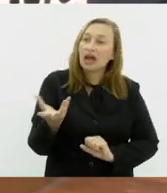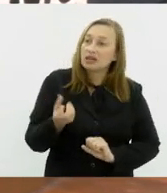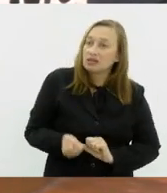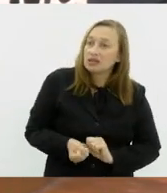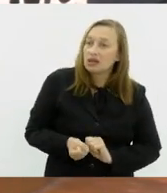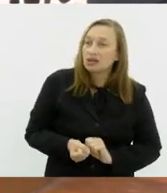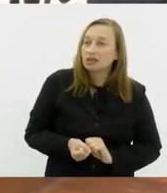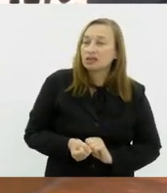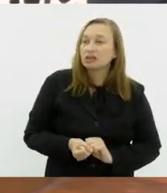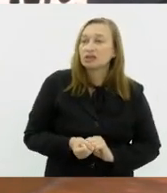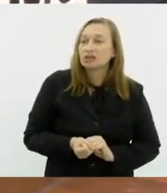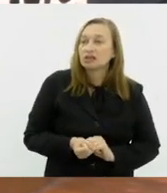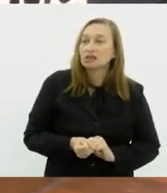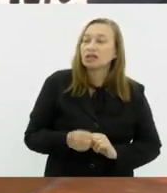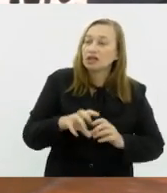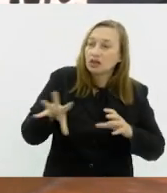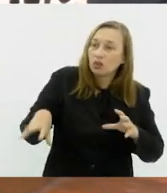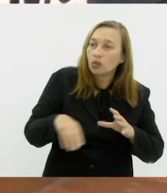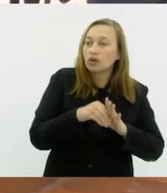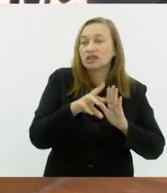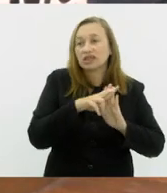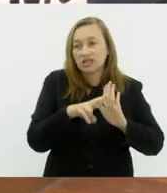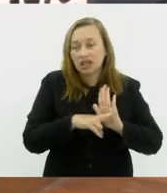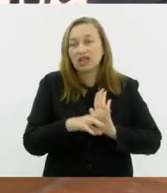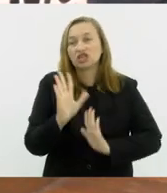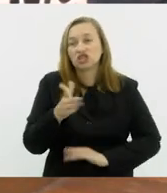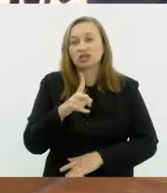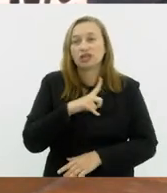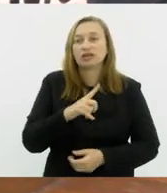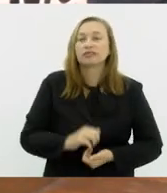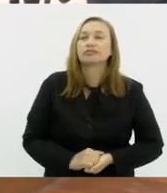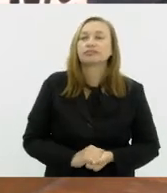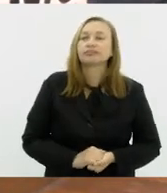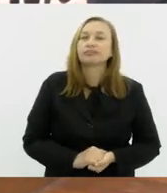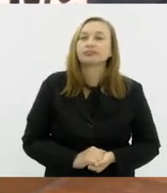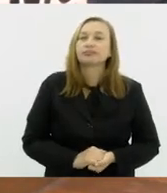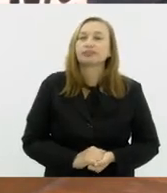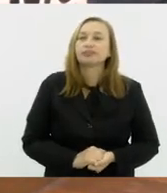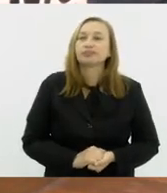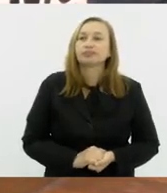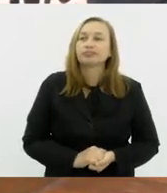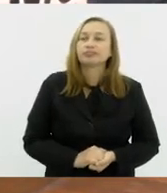a essa camada de proteção que a gente já tem. Doutor Sulema, 10 segundos. Não, não.